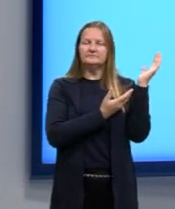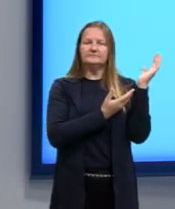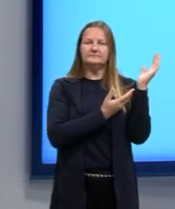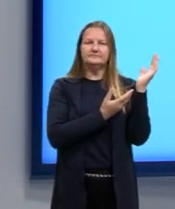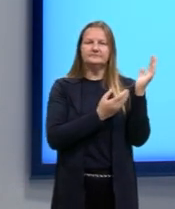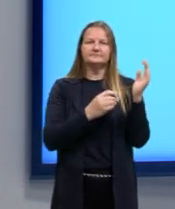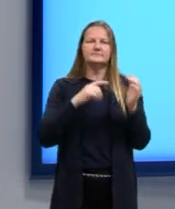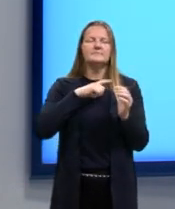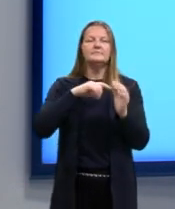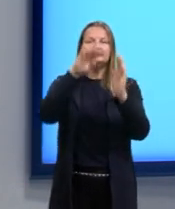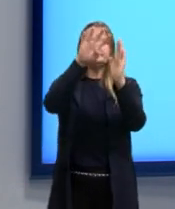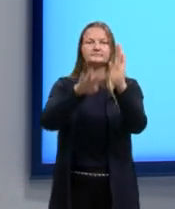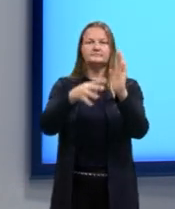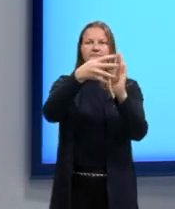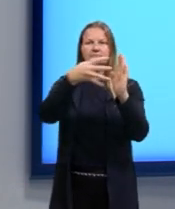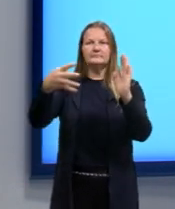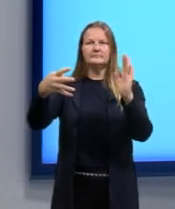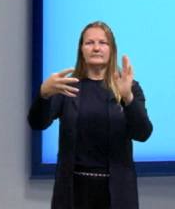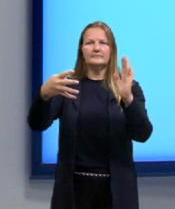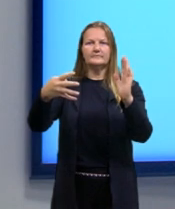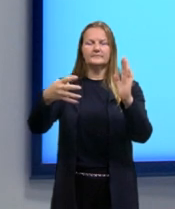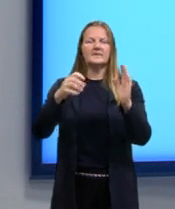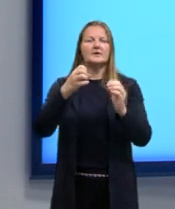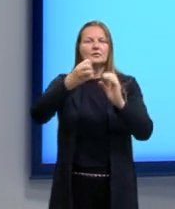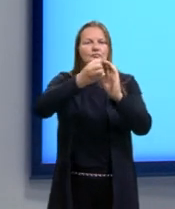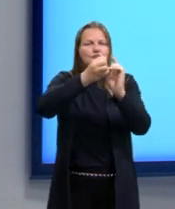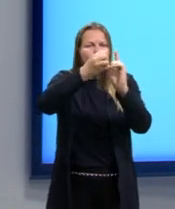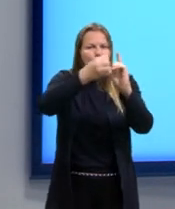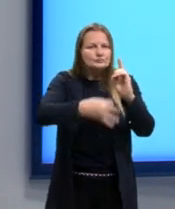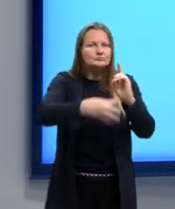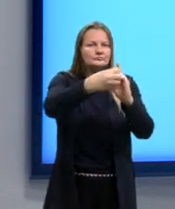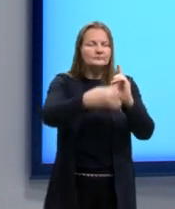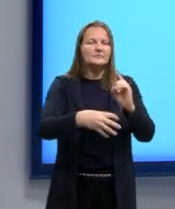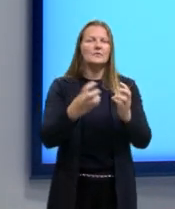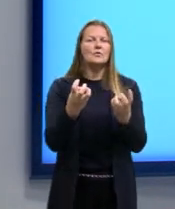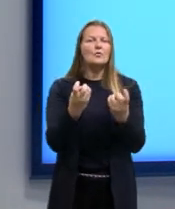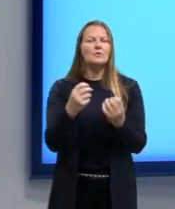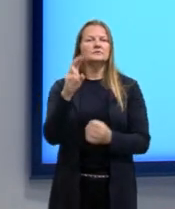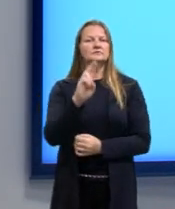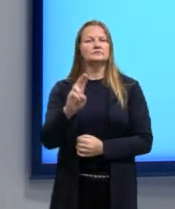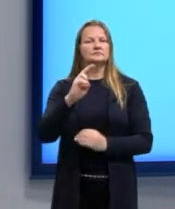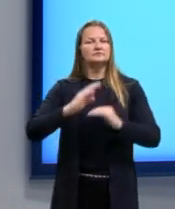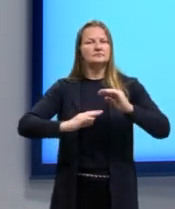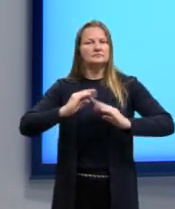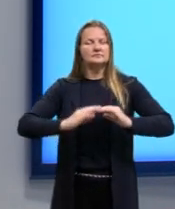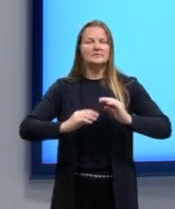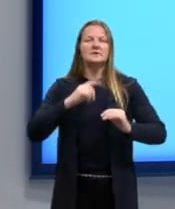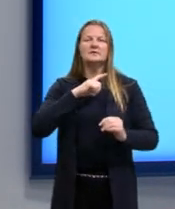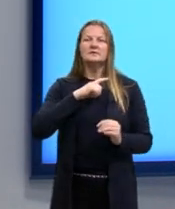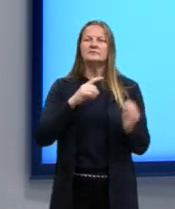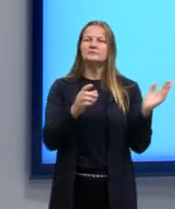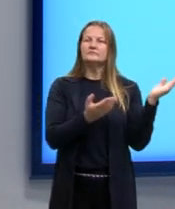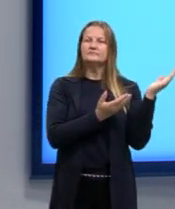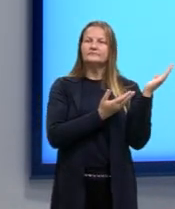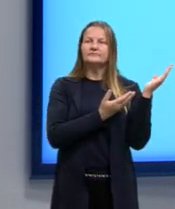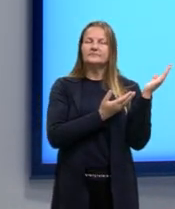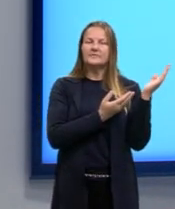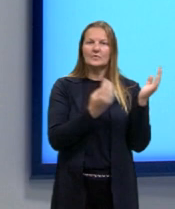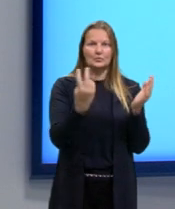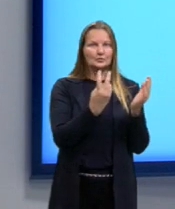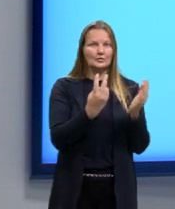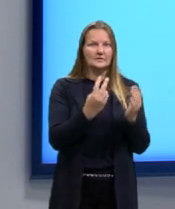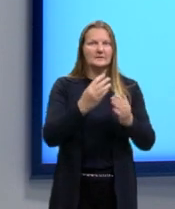tabelinha né onde nós temos ali a definição quando que nós podemos aplicar E aí nós temos tanto a